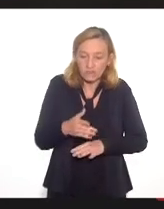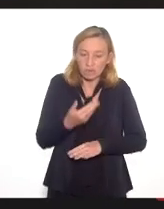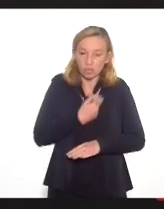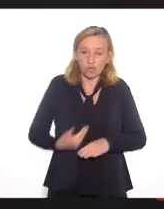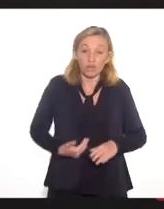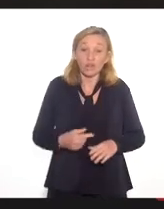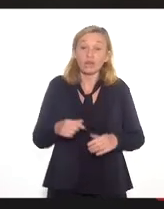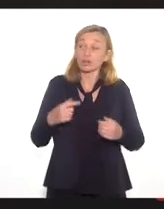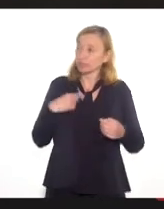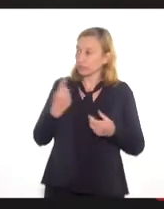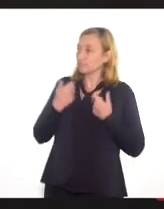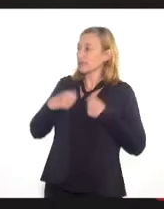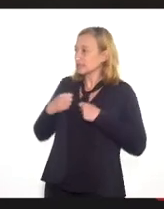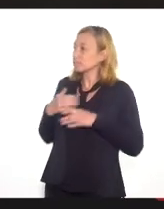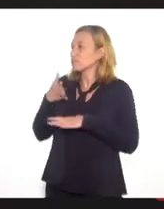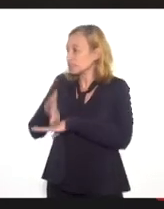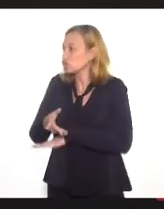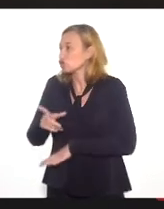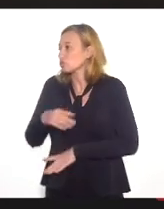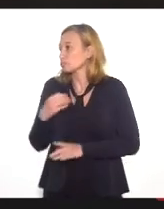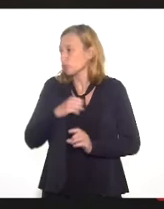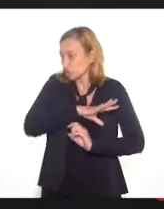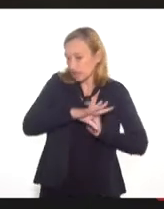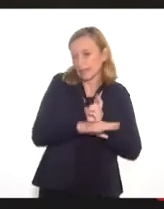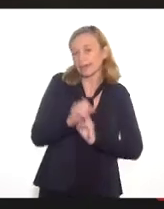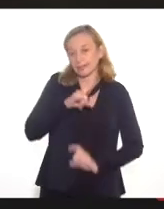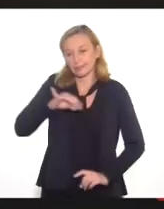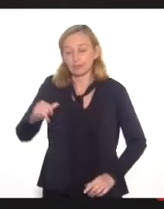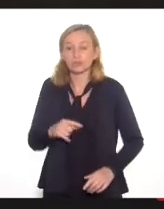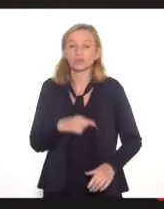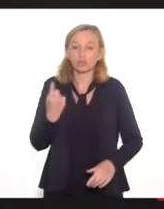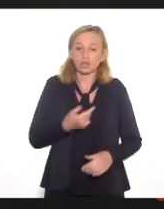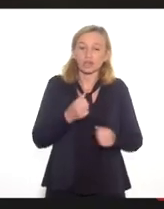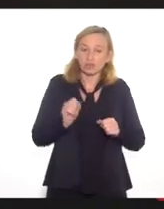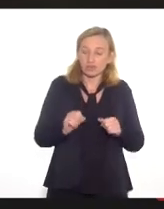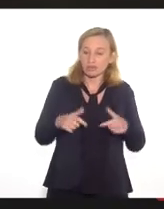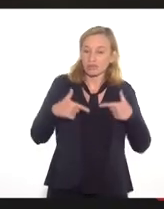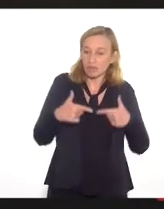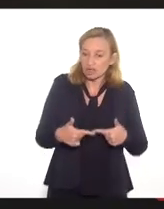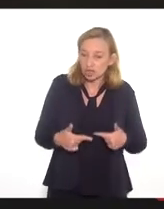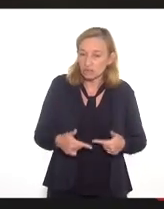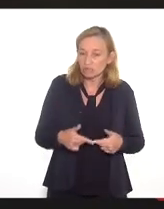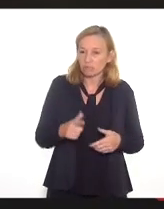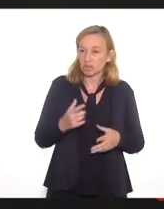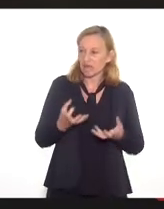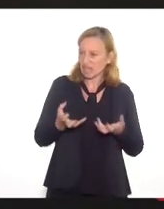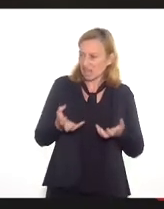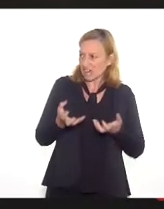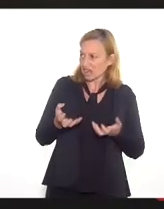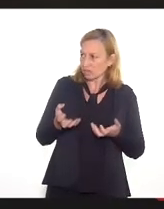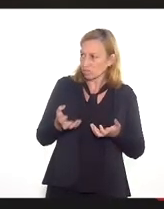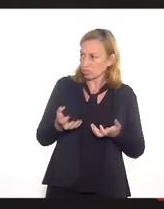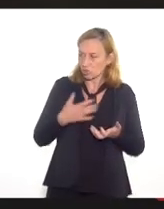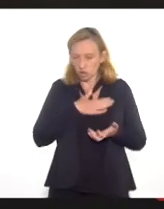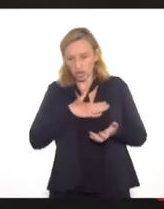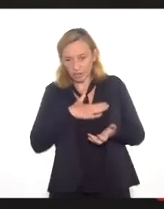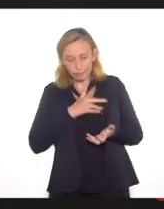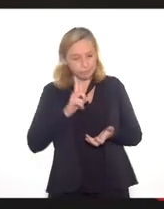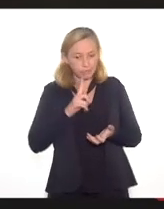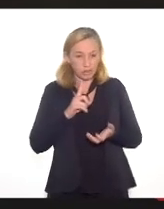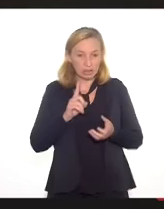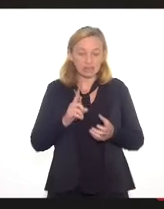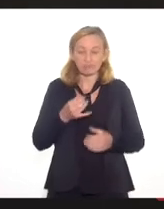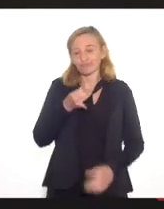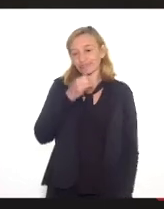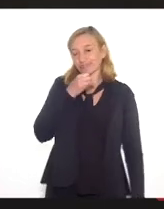temos que agir como sociedade civil e temos feito essa ação não porque a gente gostaria para nós é uma imensa